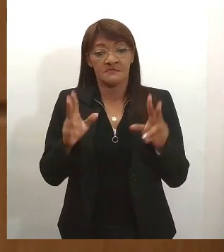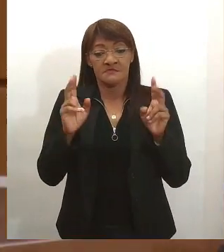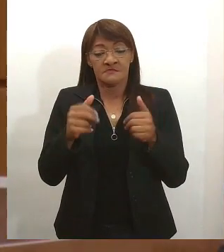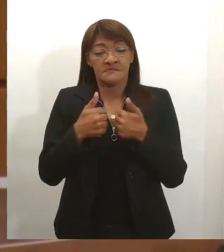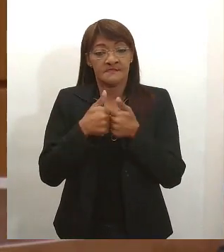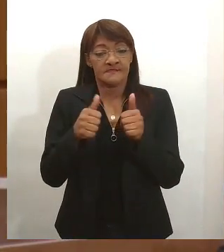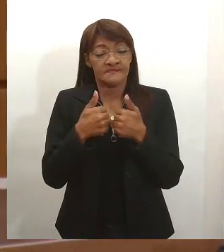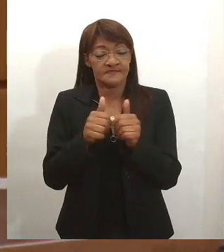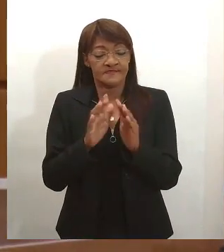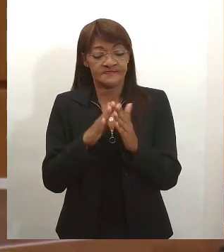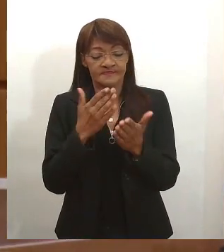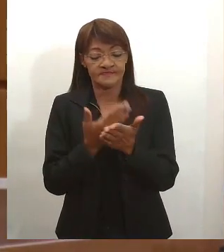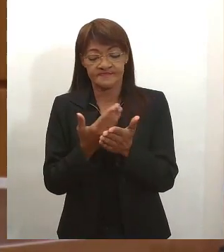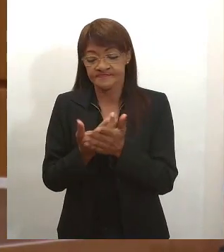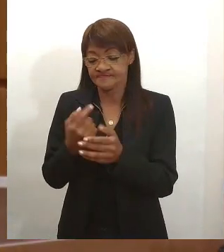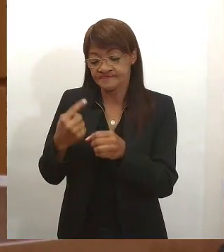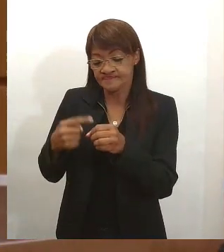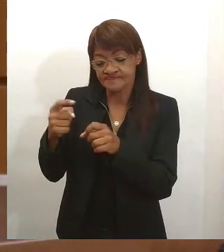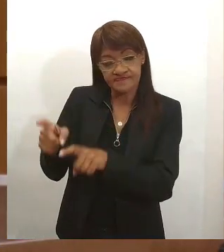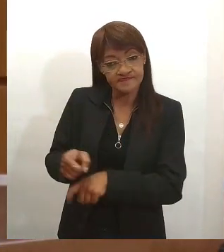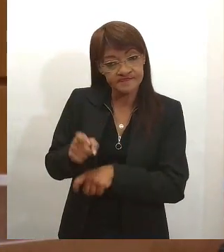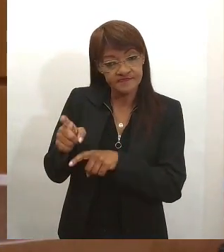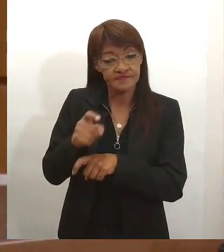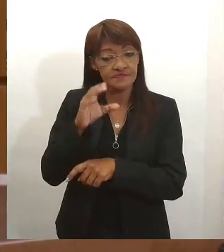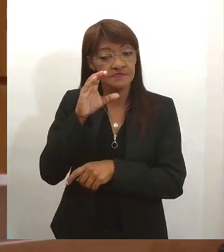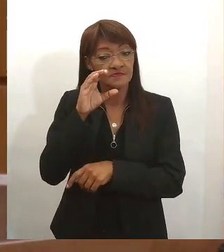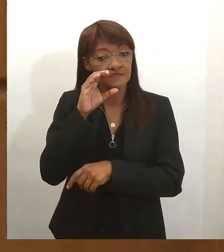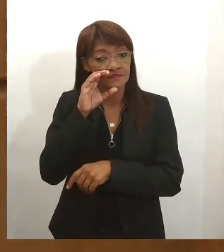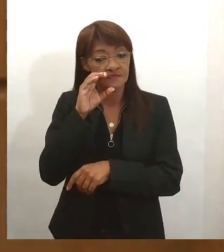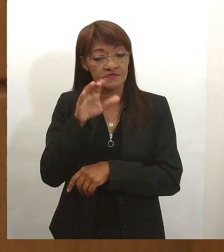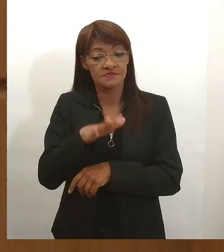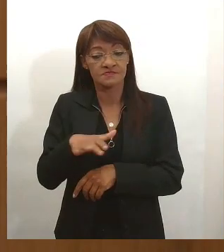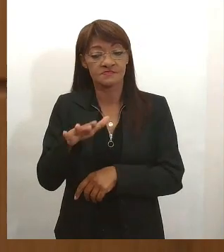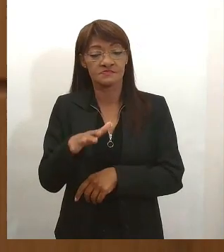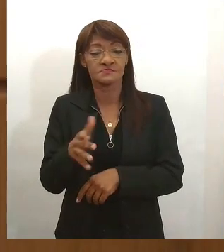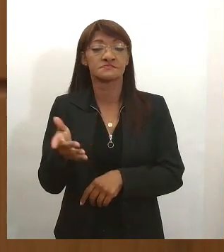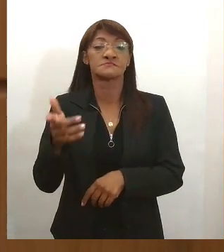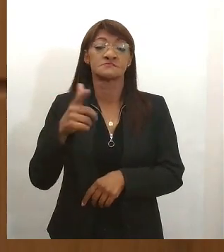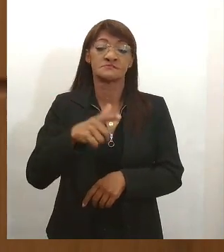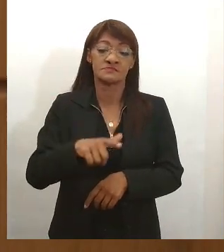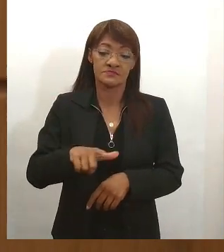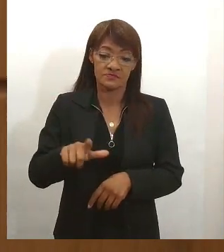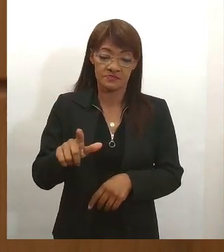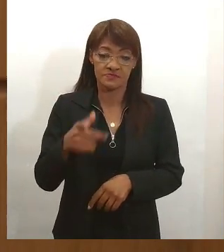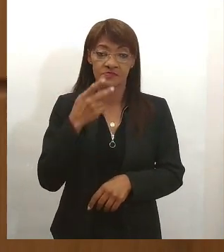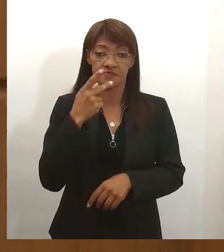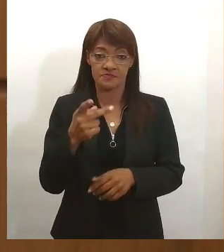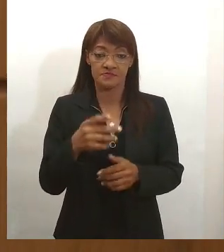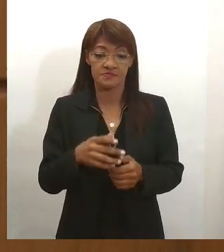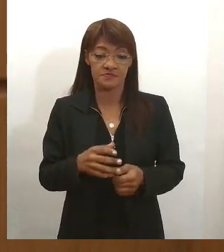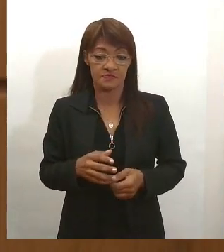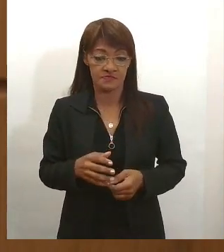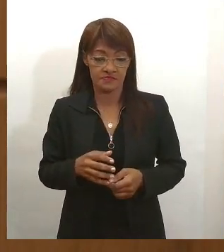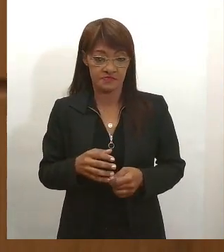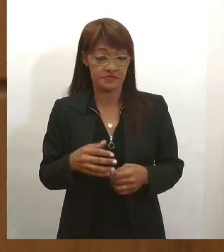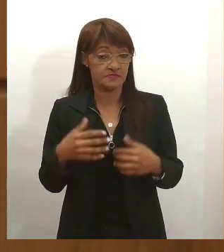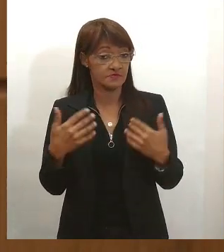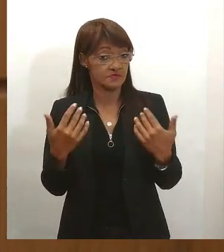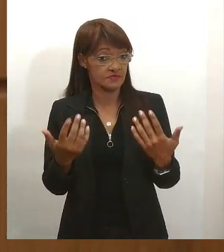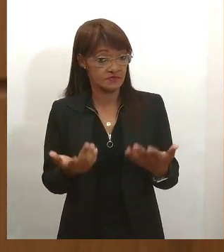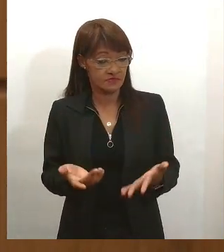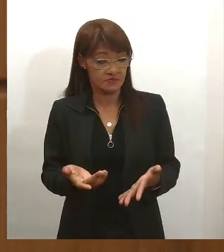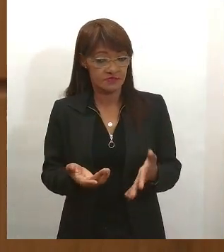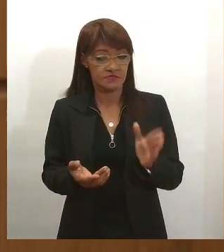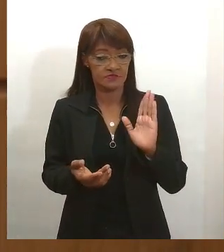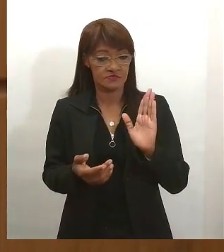Socorro voltou a ser repercutido por ela no grande expediente. Ela disse que mesmo com a reunião, as mães alegam ainda